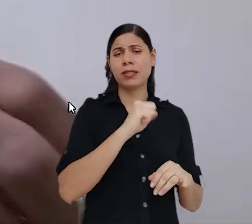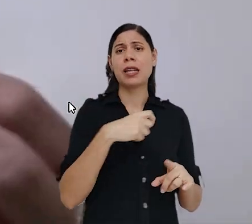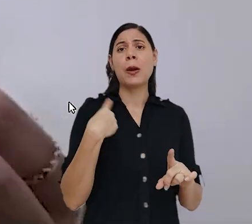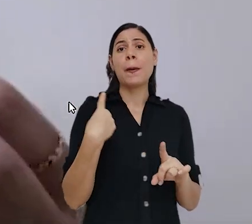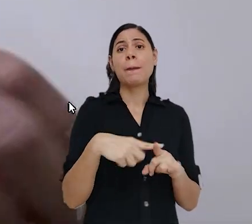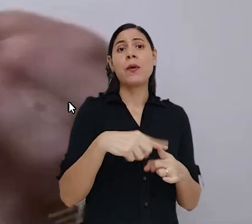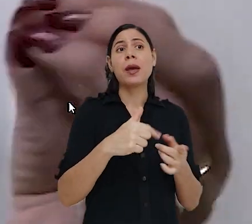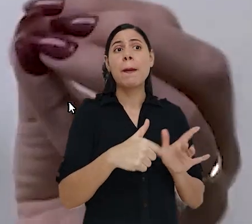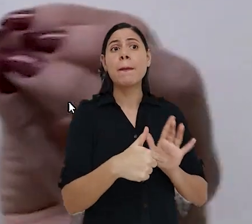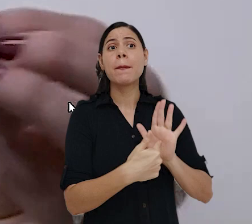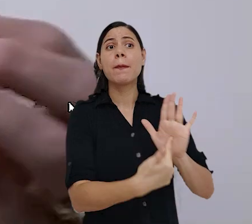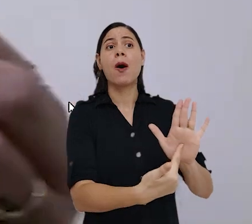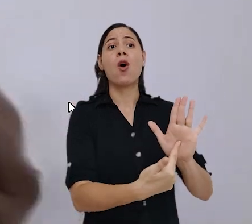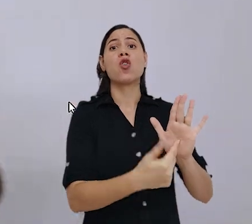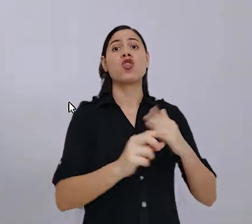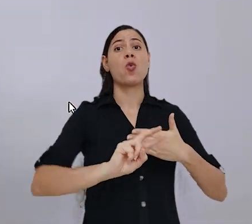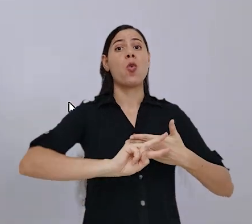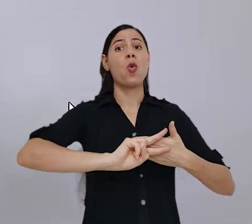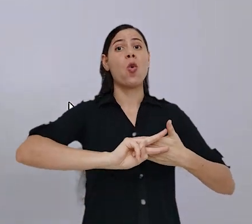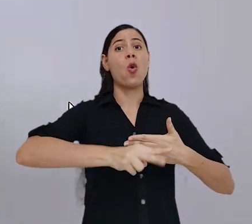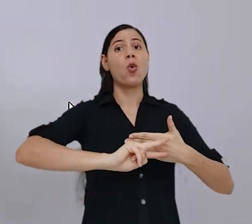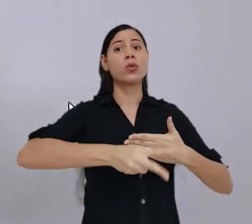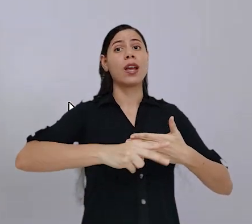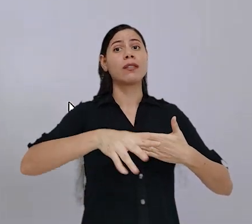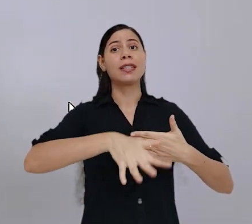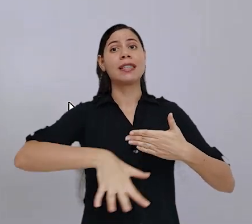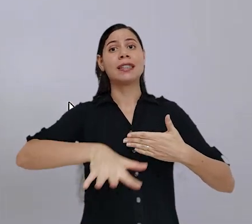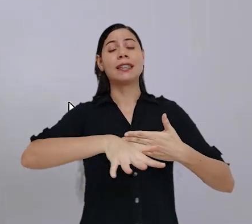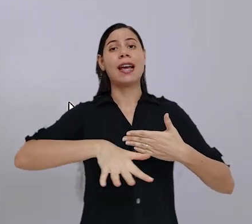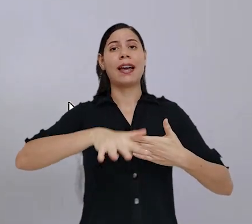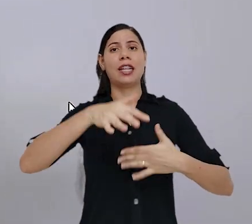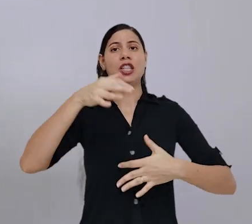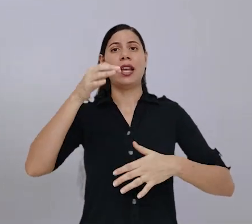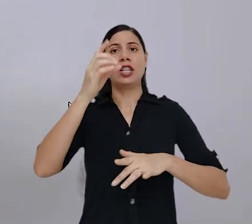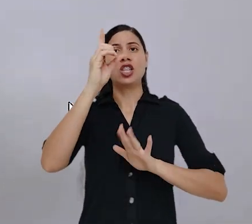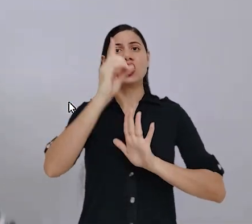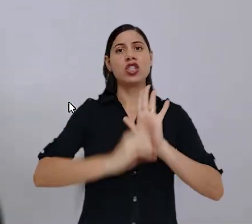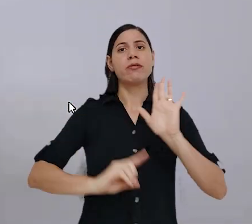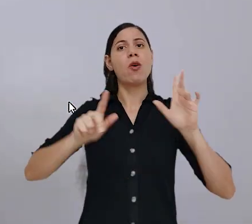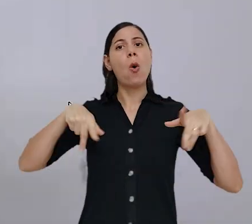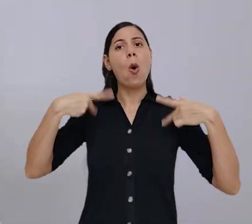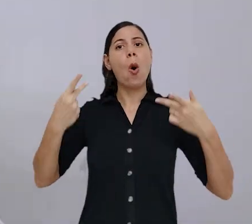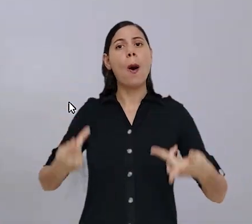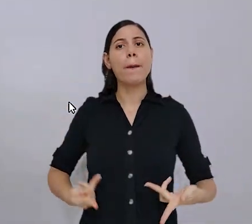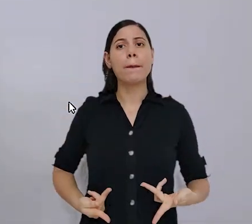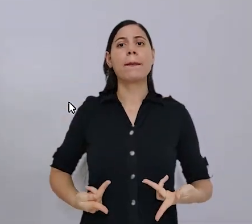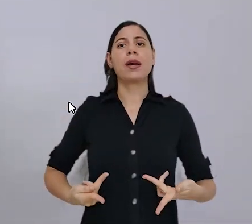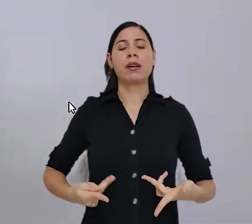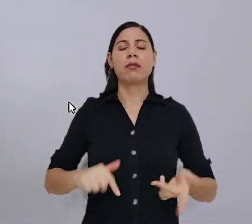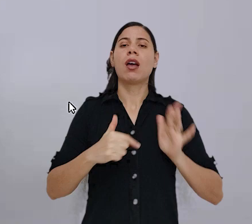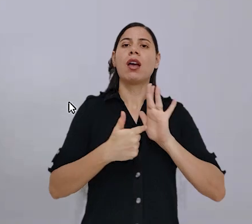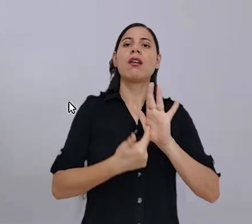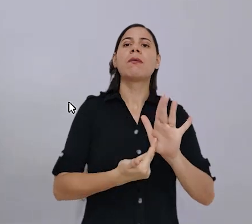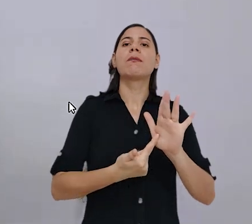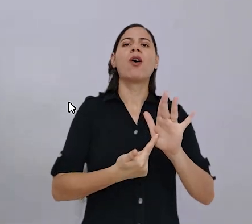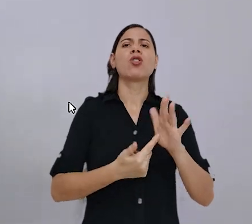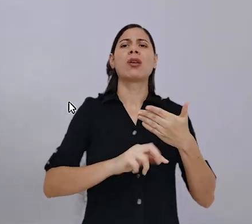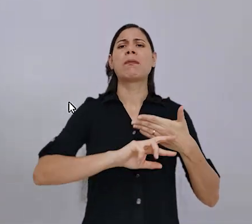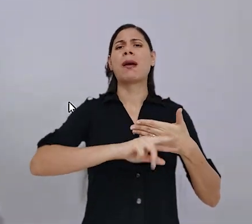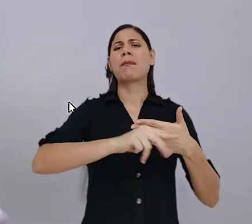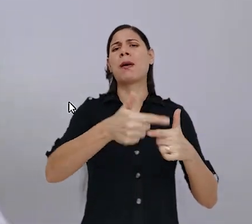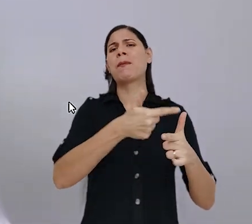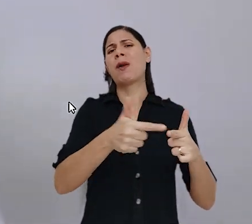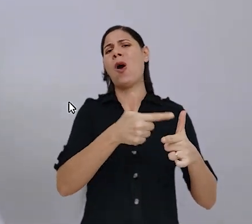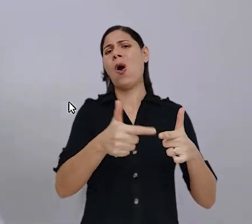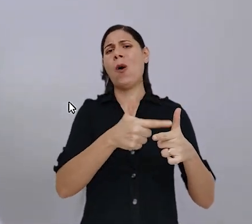ela vai trazer justamente uma consequência dentro do princípio da dignidade humana, que vai trazer uma sequência de transtornos muito